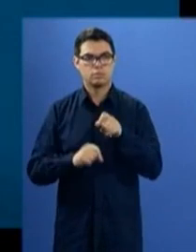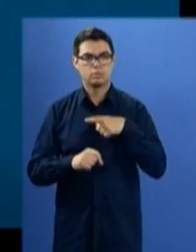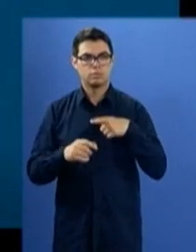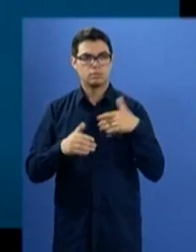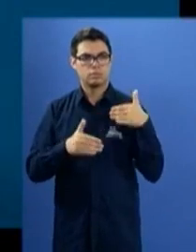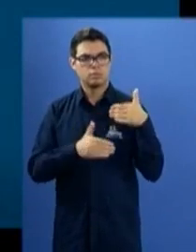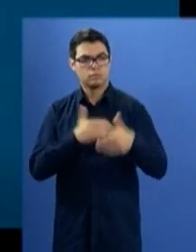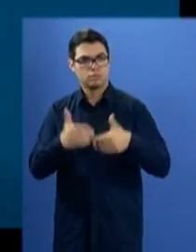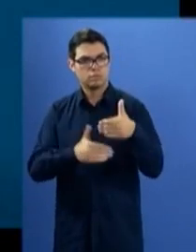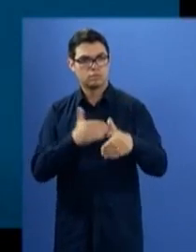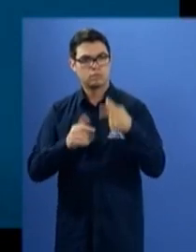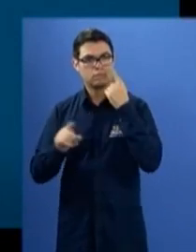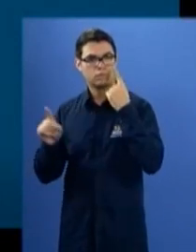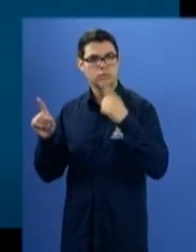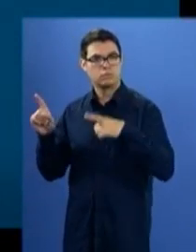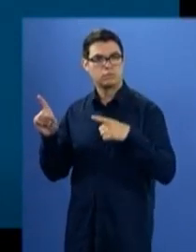desenvolver